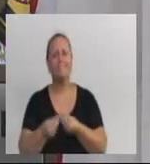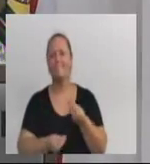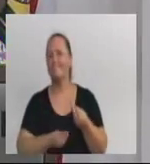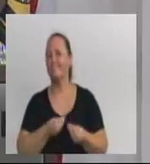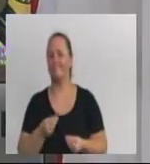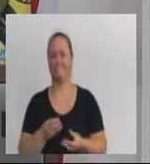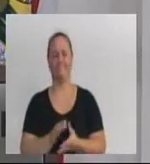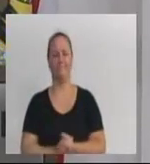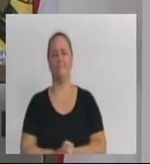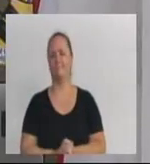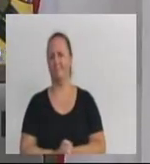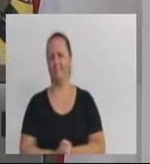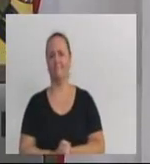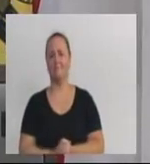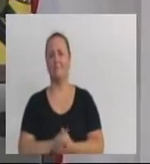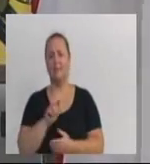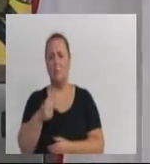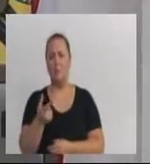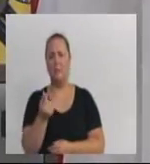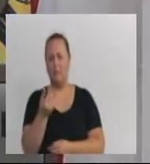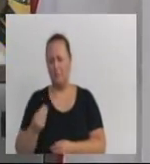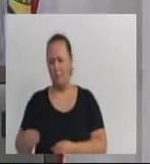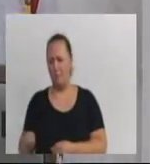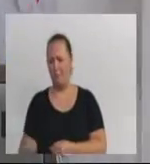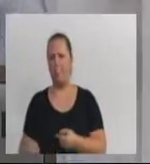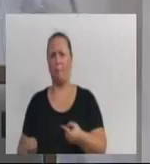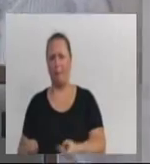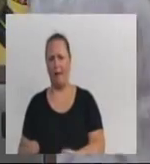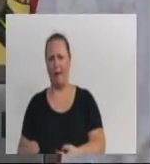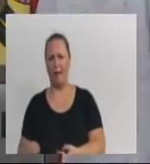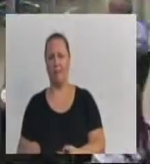urbanizadora da forma como vem sendo administrado nos últimos anos. Obrigado.